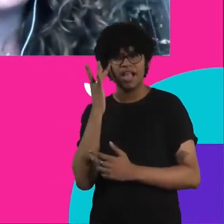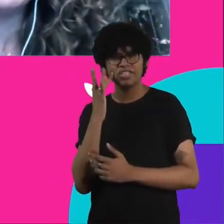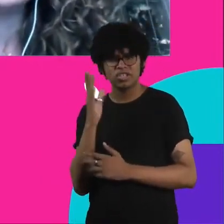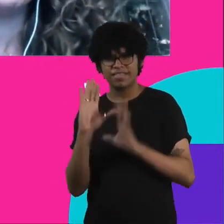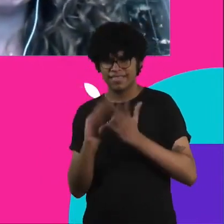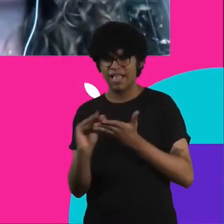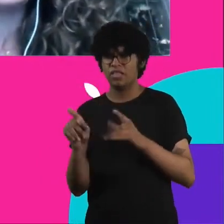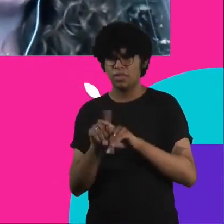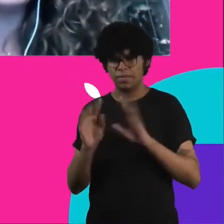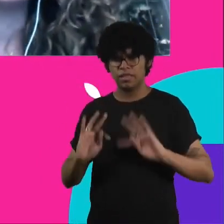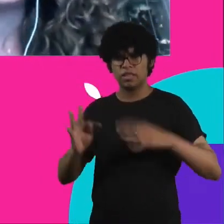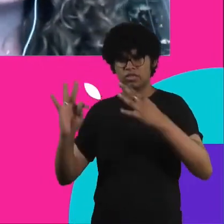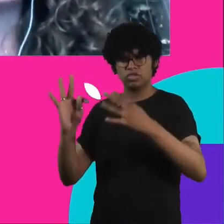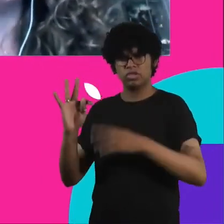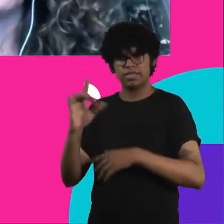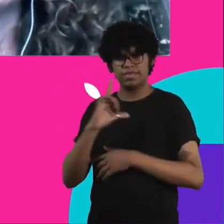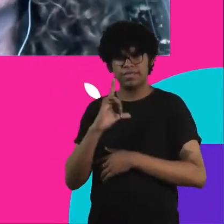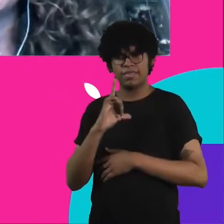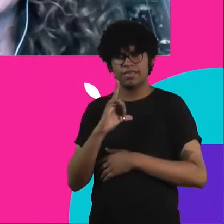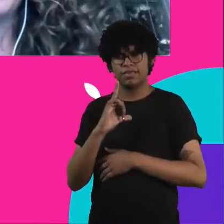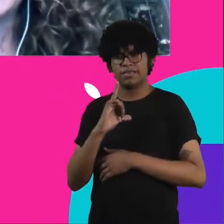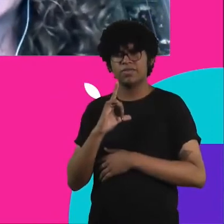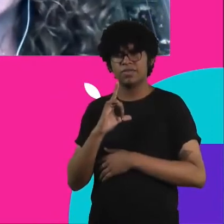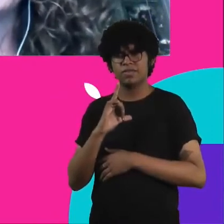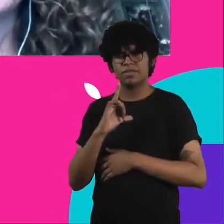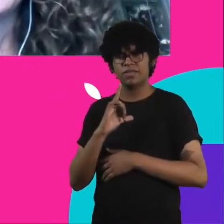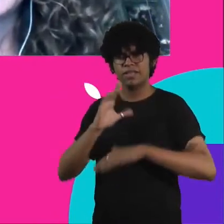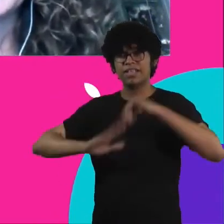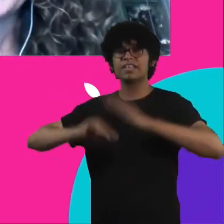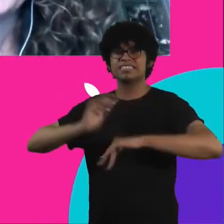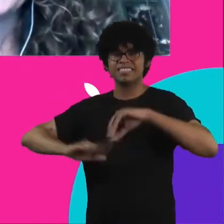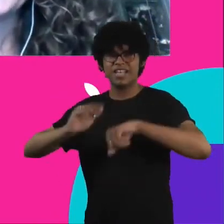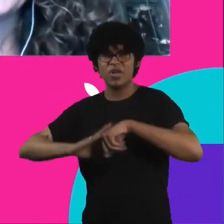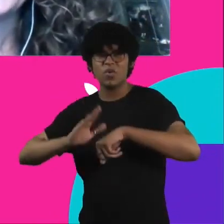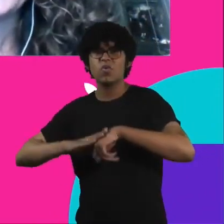elas têm realmente uma ação em relação aos rumos da humanidade?